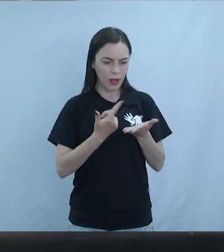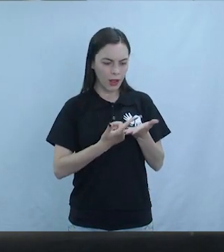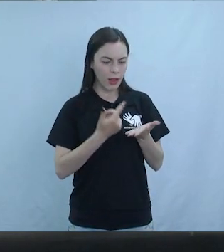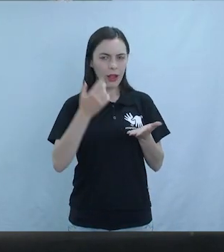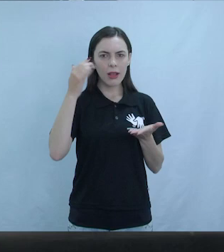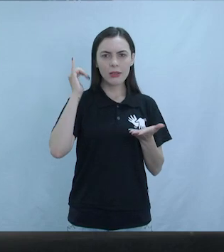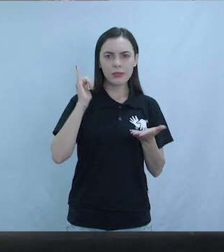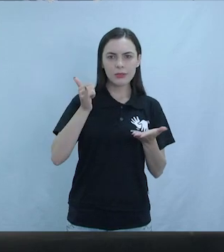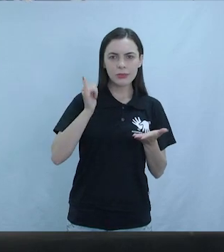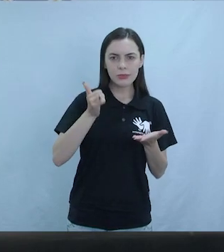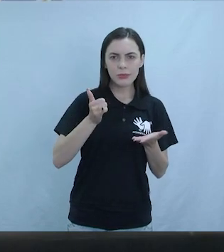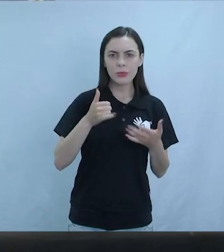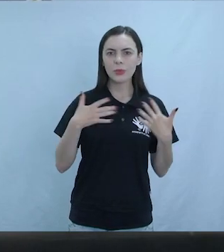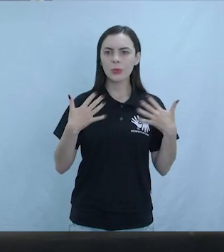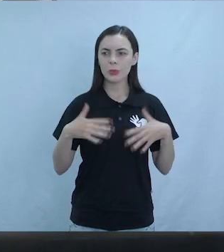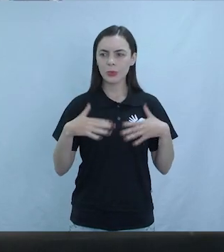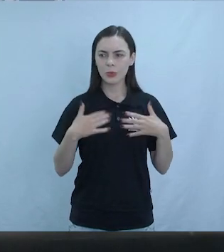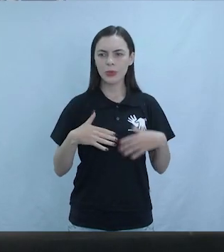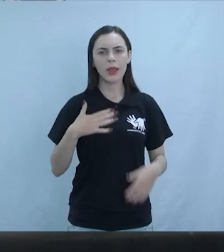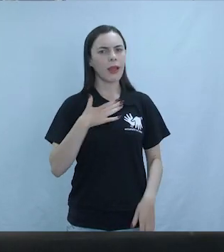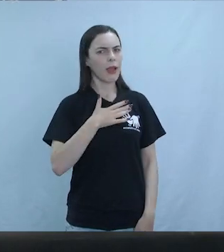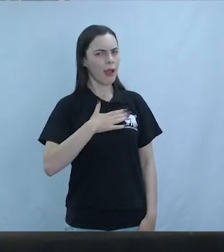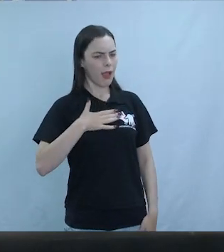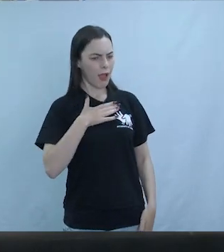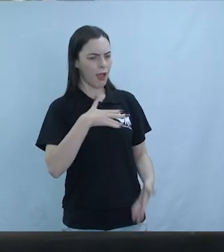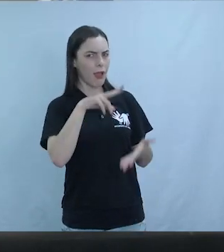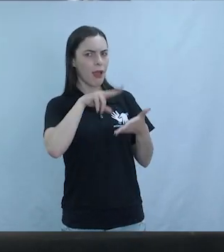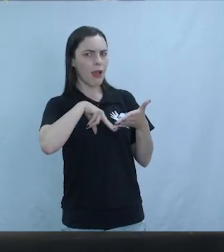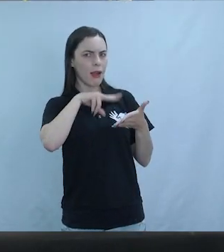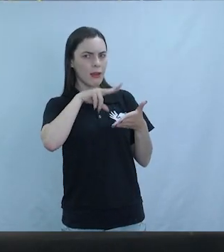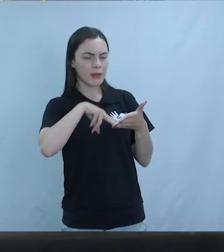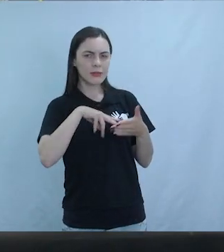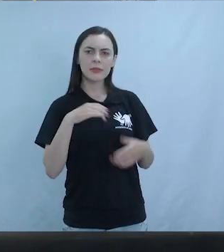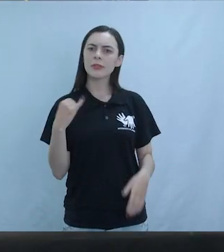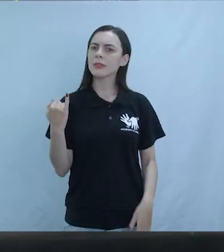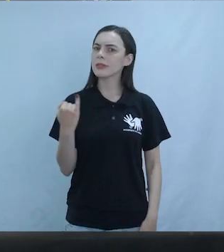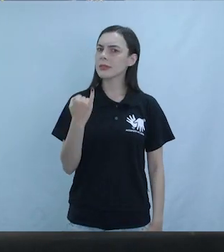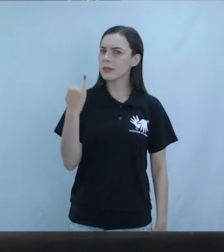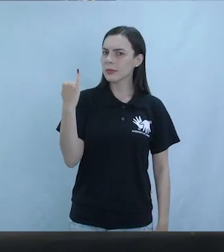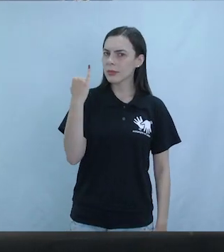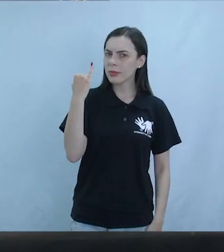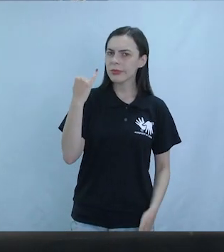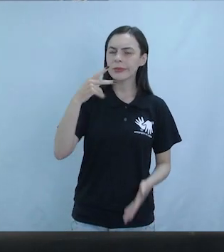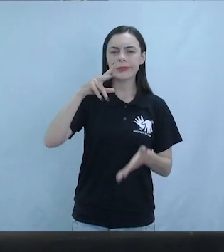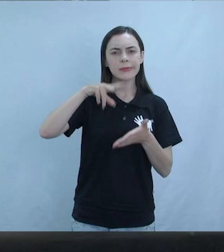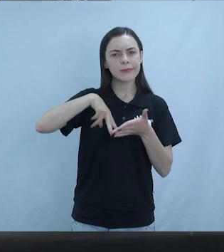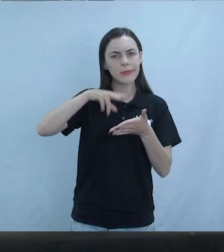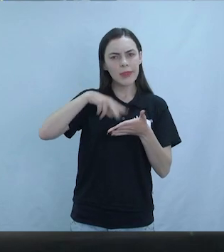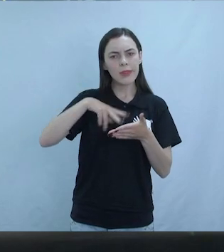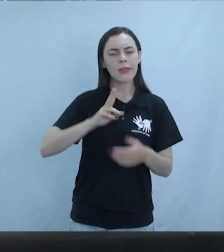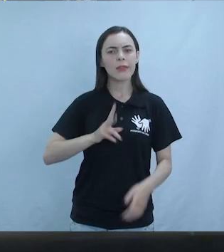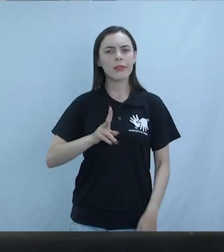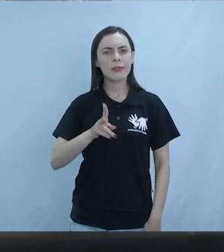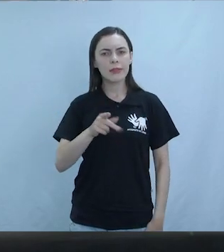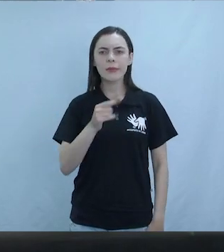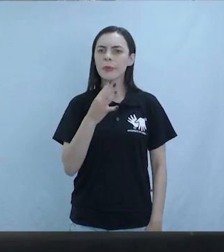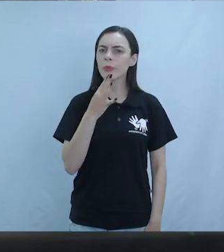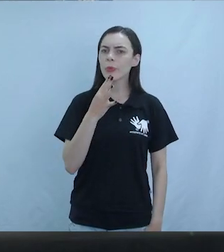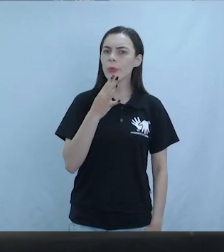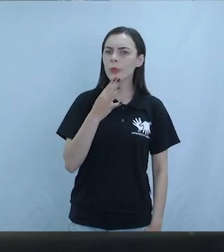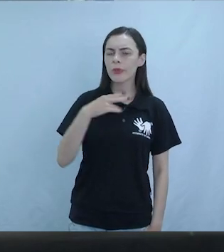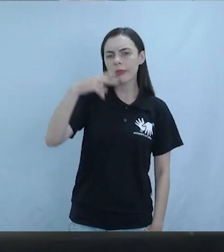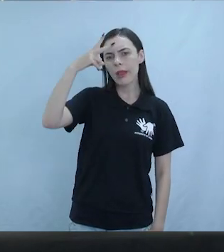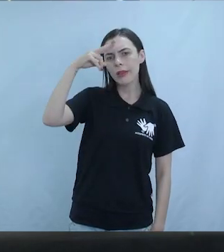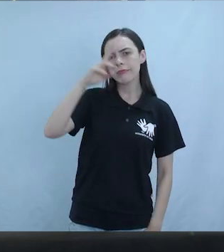obra, mais um livro. É muito gostoso ler histórias. E é importantíssimo a gente ler histórias, a gente